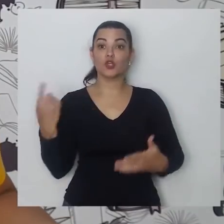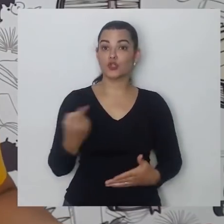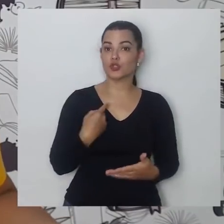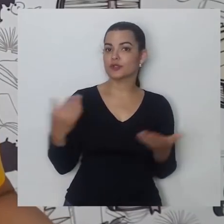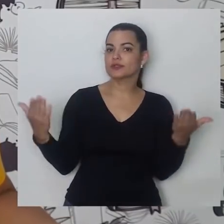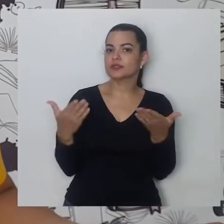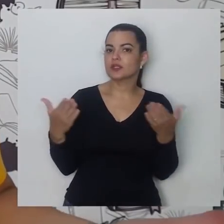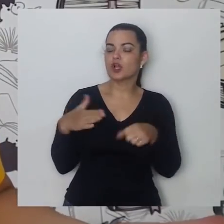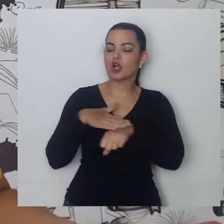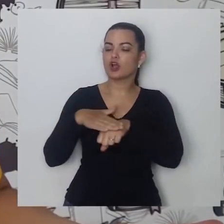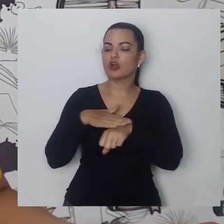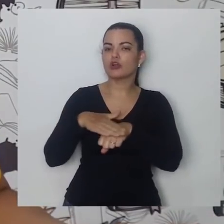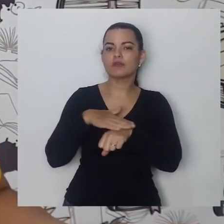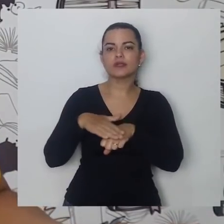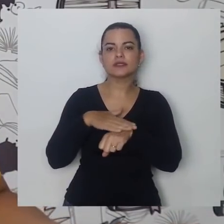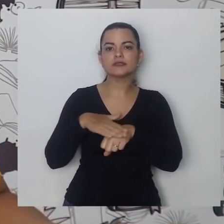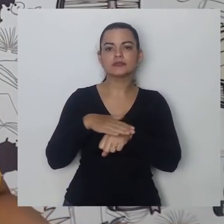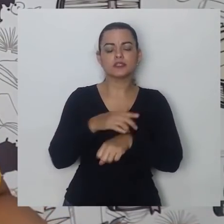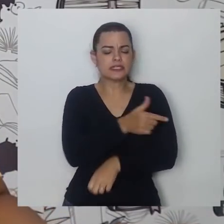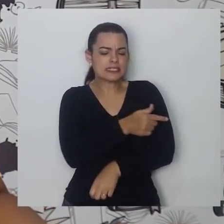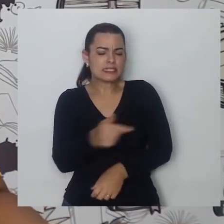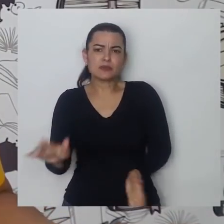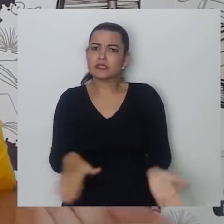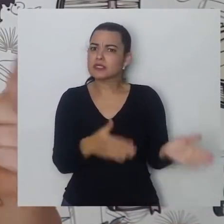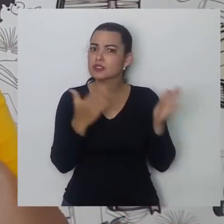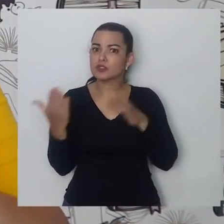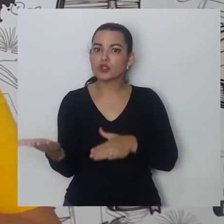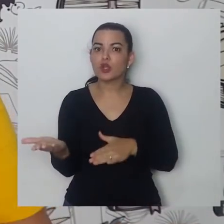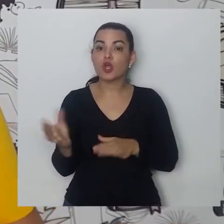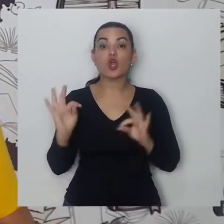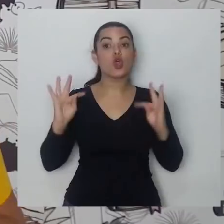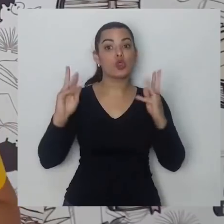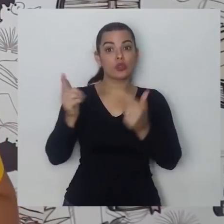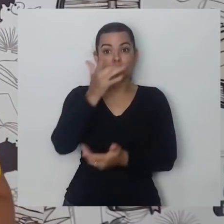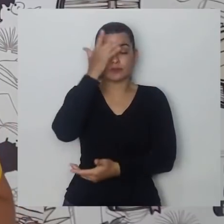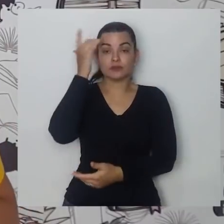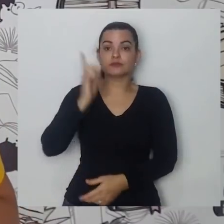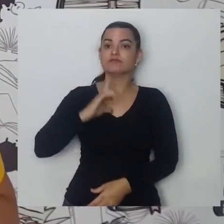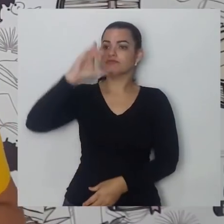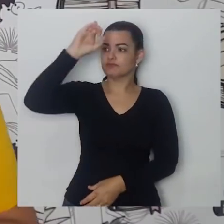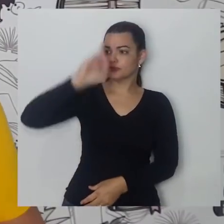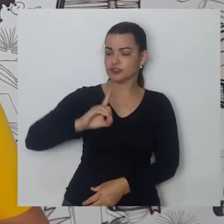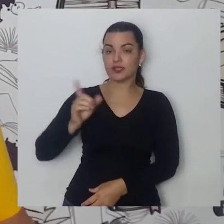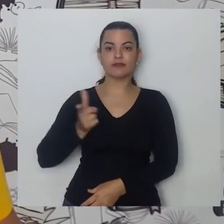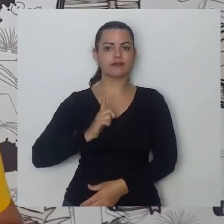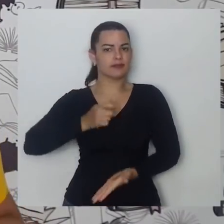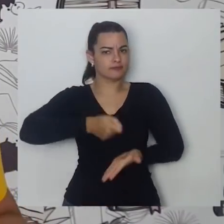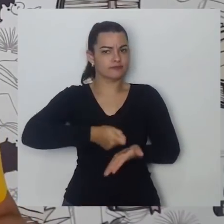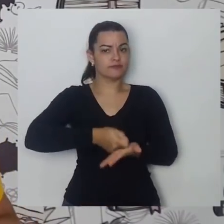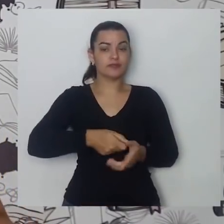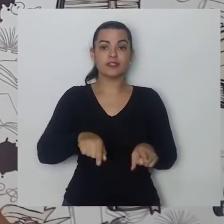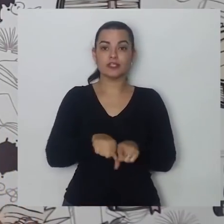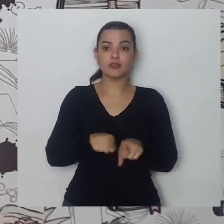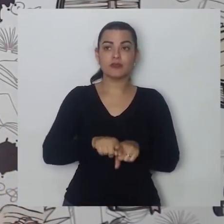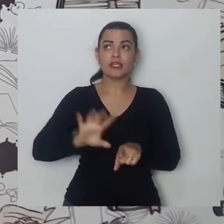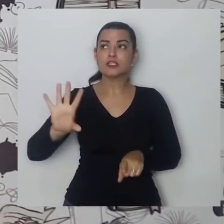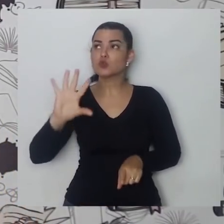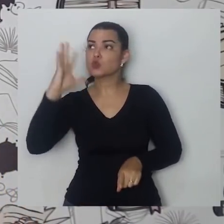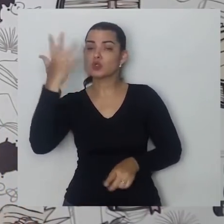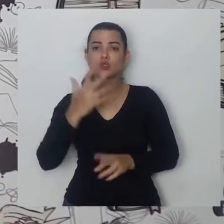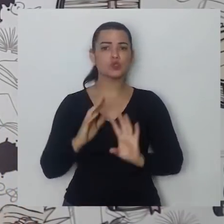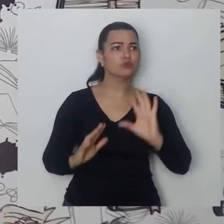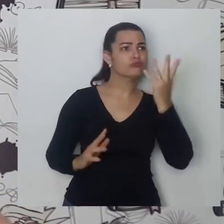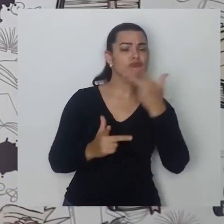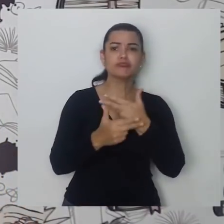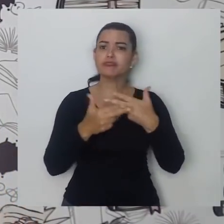nós estamos falando a semana inteira, temos direitos e também temos deveres. E existem muitas situações que